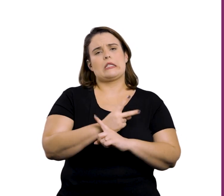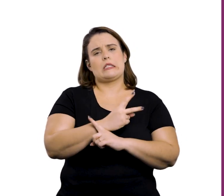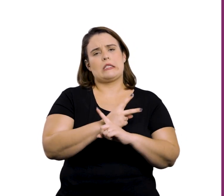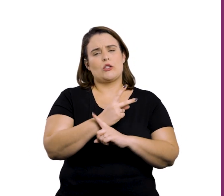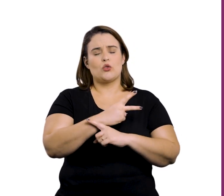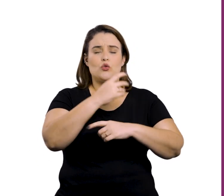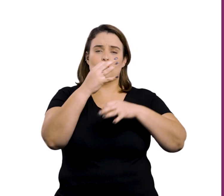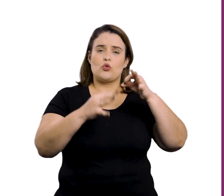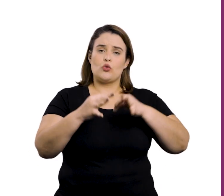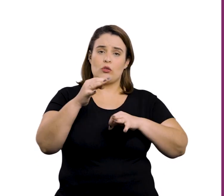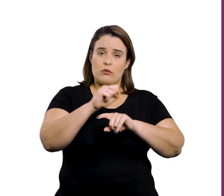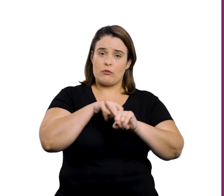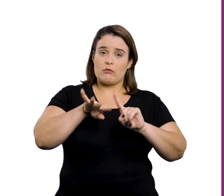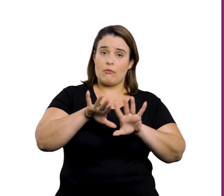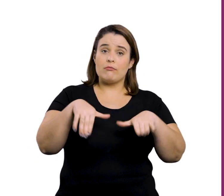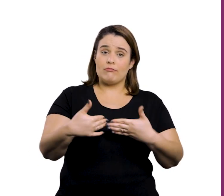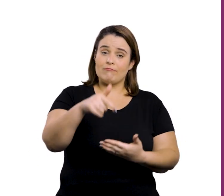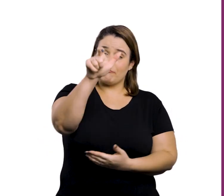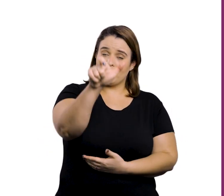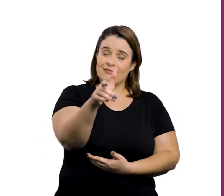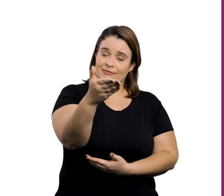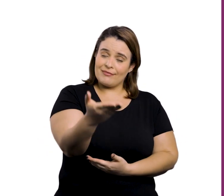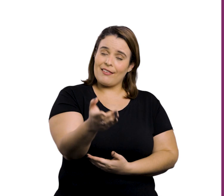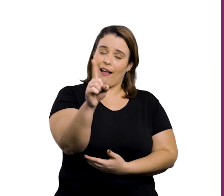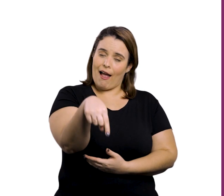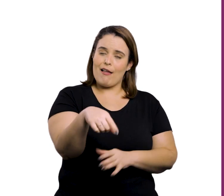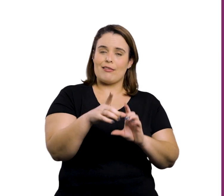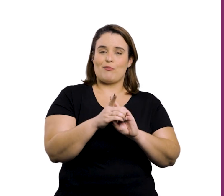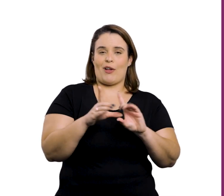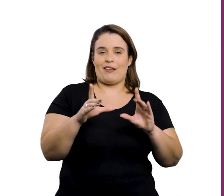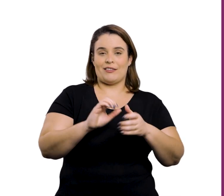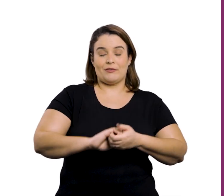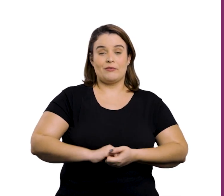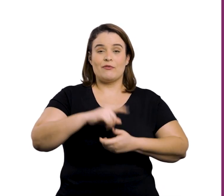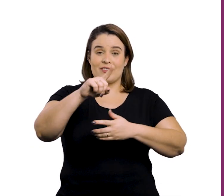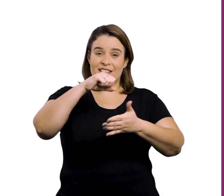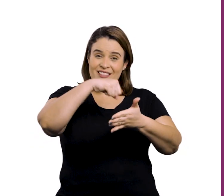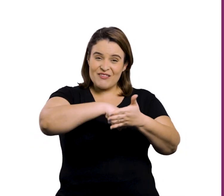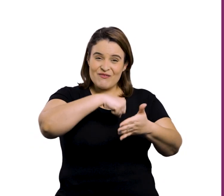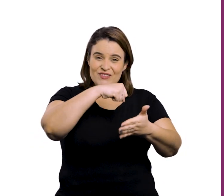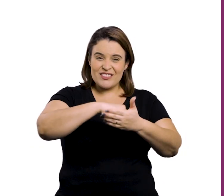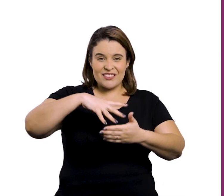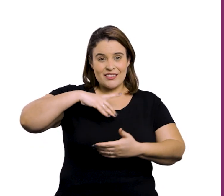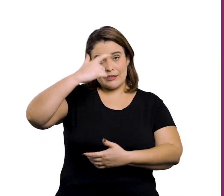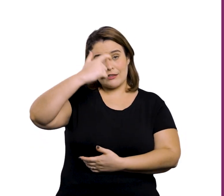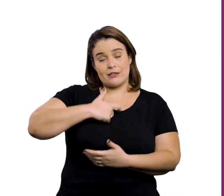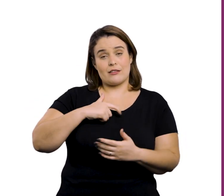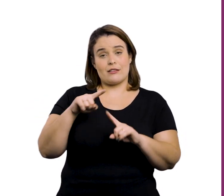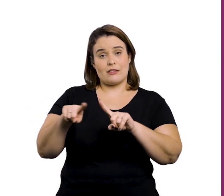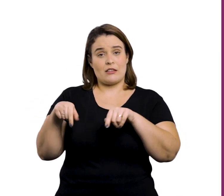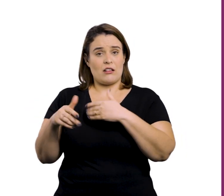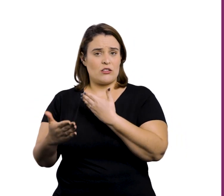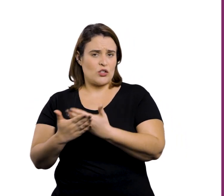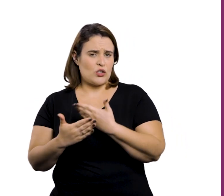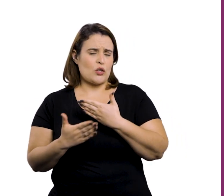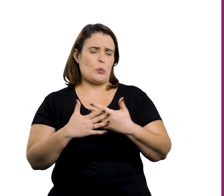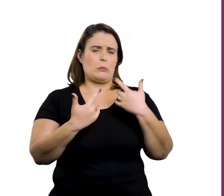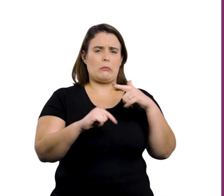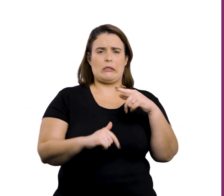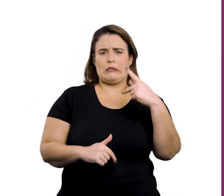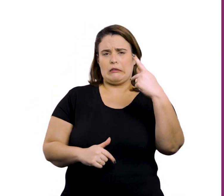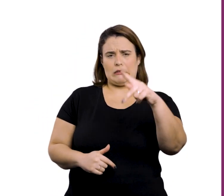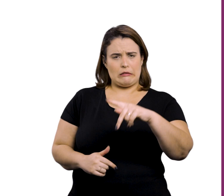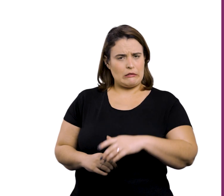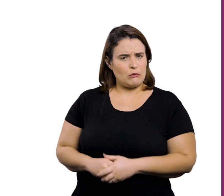justiça social, você é uma pessoa democrática. Se você defende na prática a cidadania, seja em sala de aula, seja